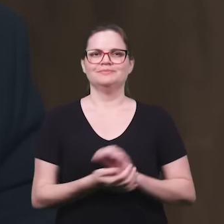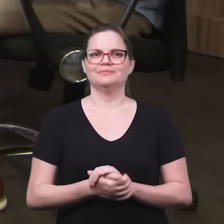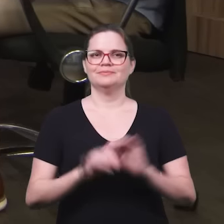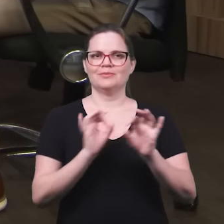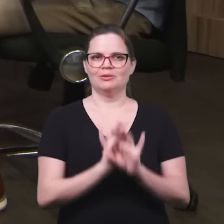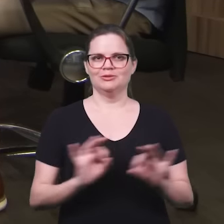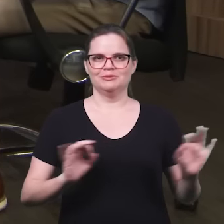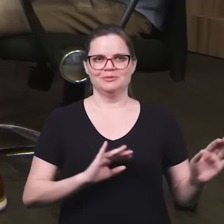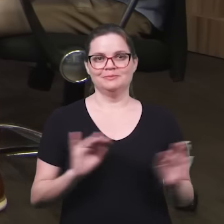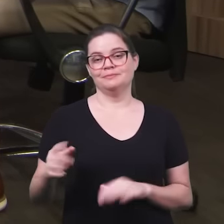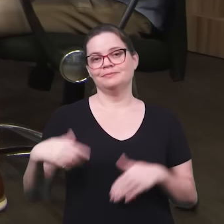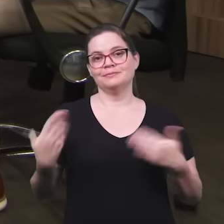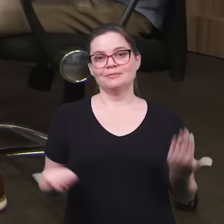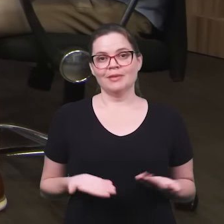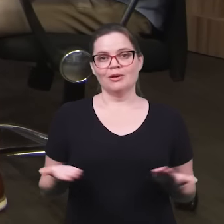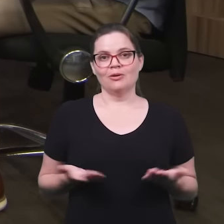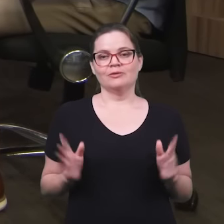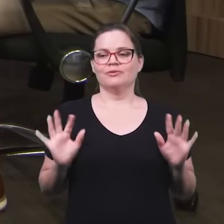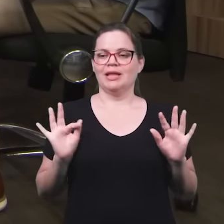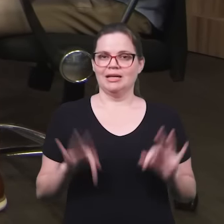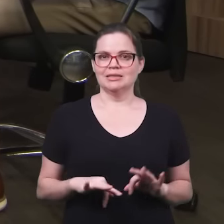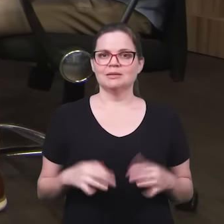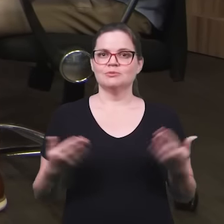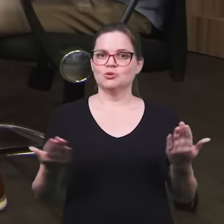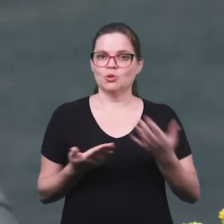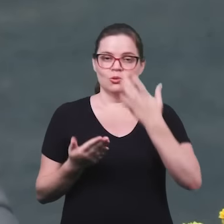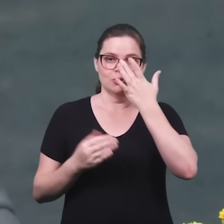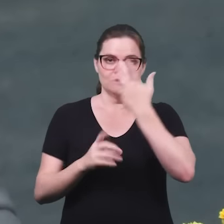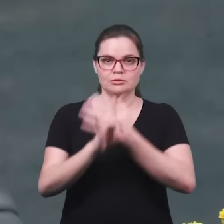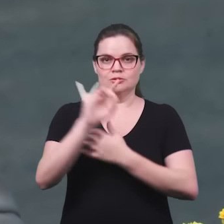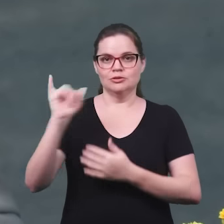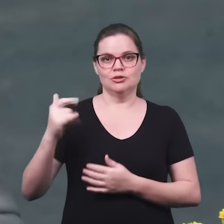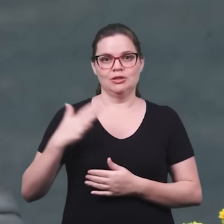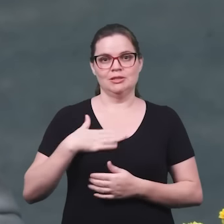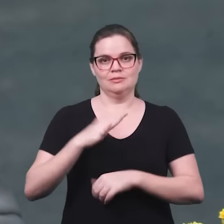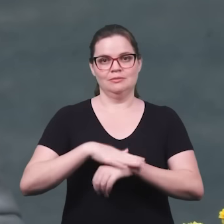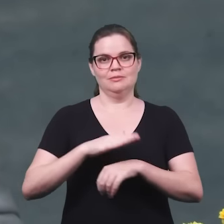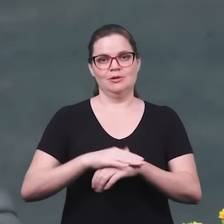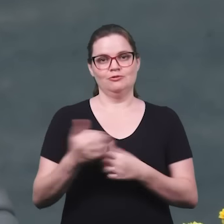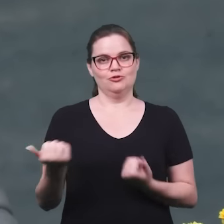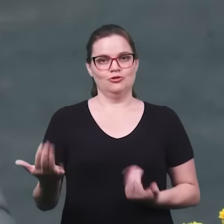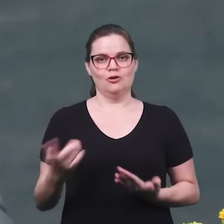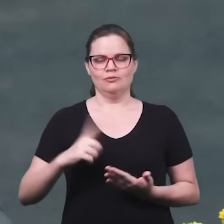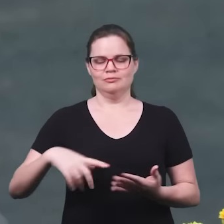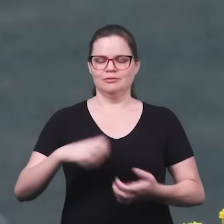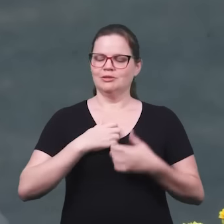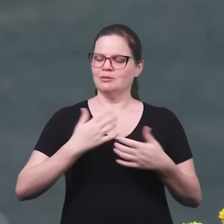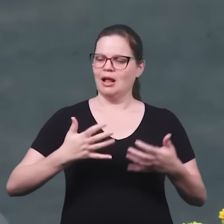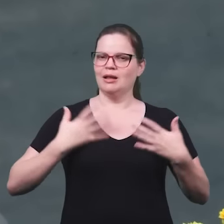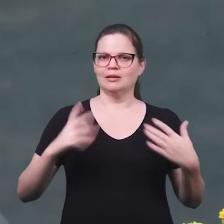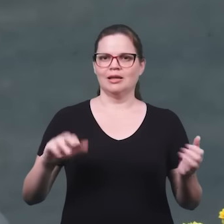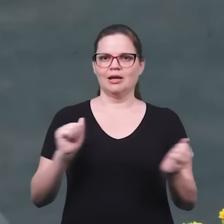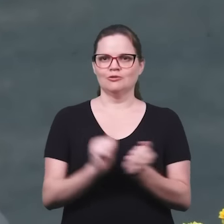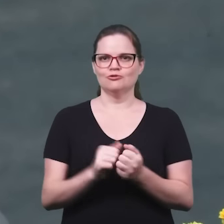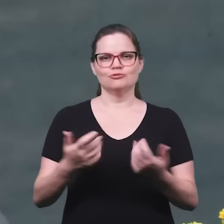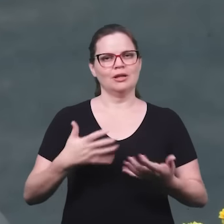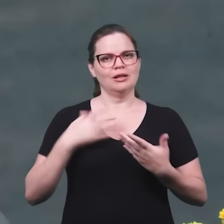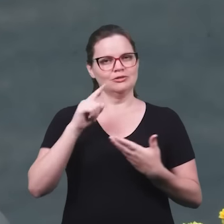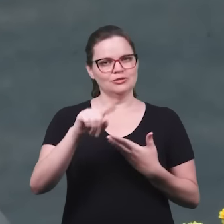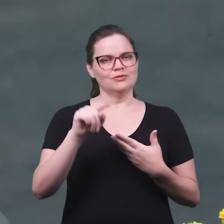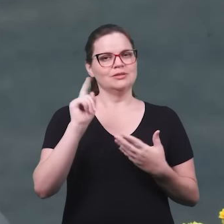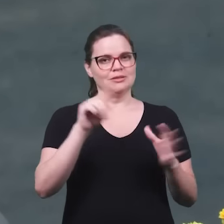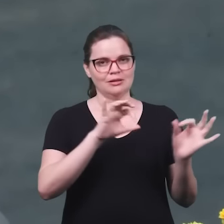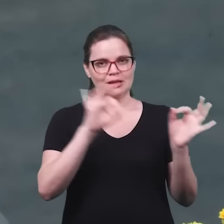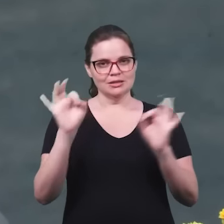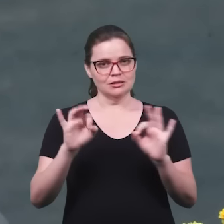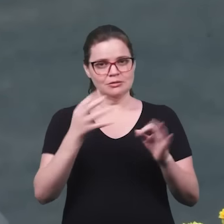atendê-los. Muito bem. Bom, a gente chega então ao final de mais uma edição do programa Os Dias da Minha Mocidade. Alegres por estarmos juntos, alegres por você estar